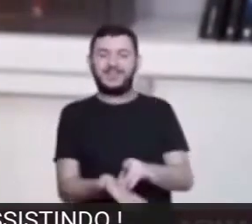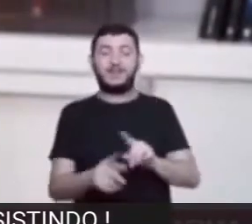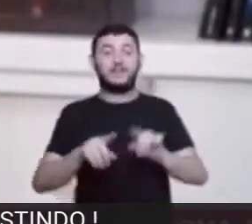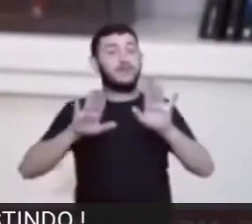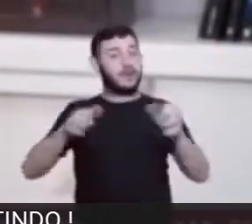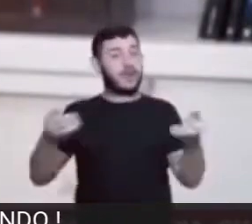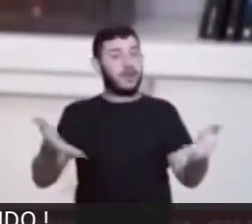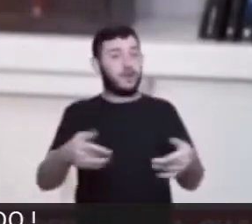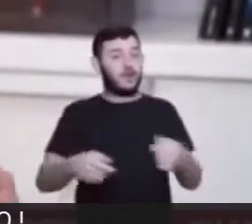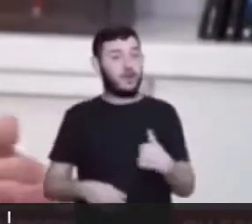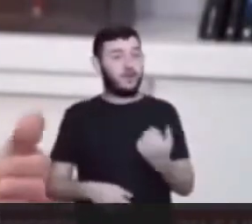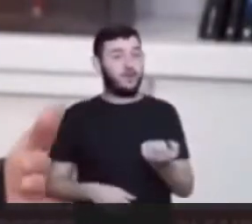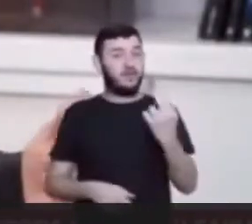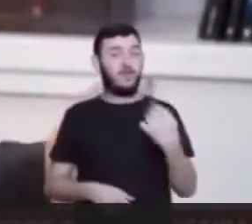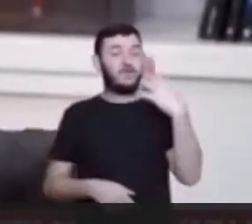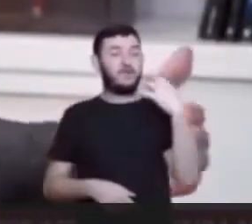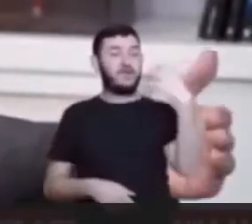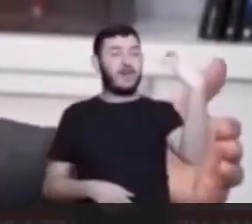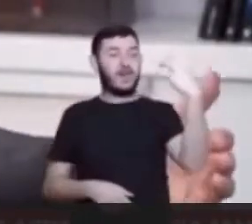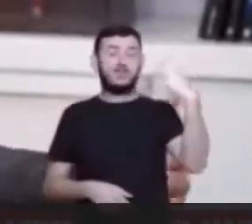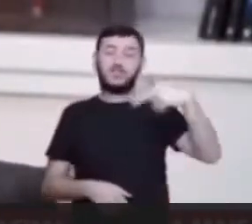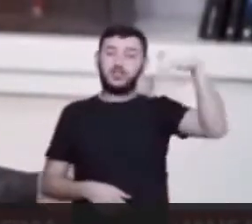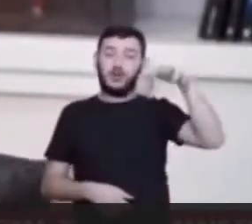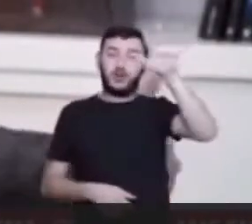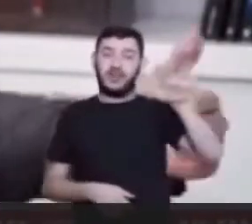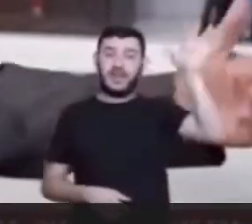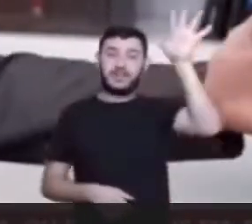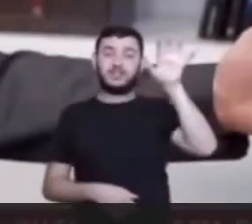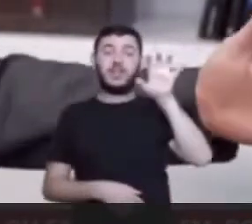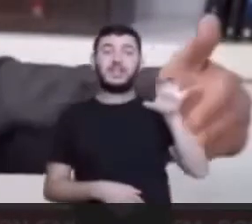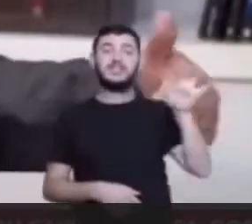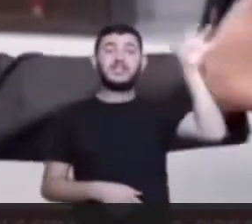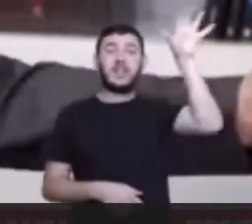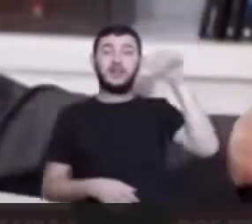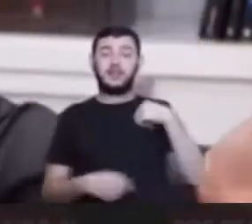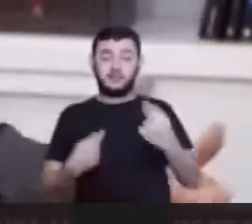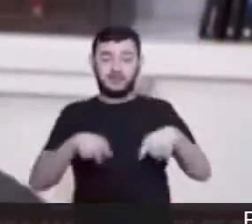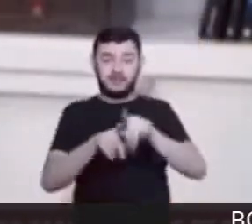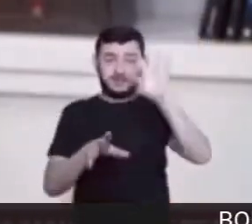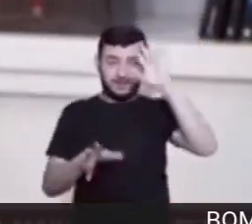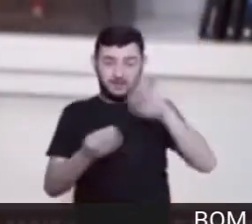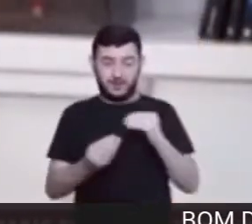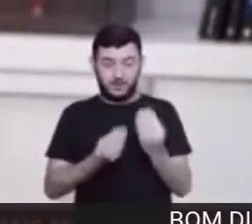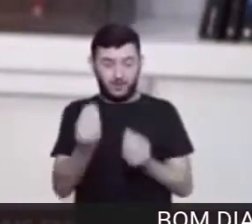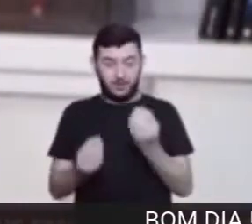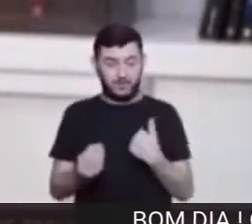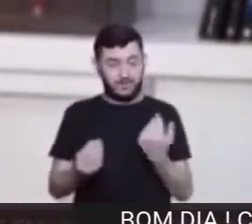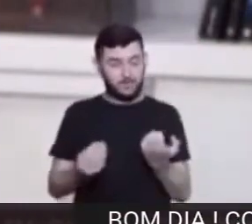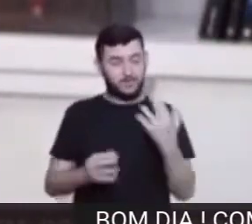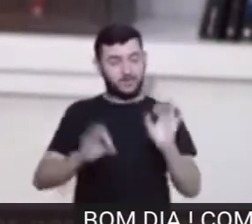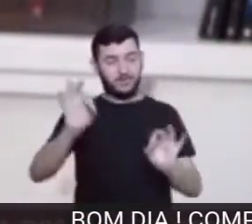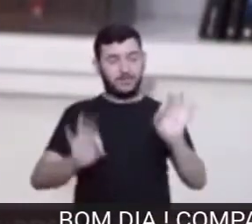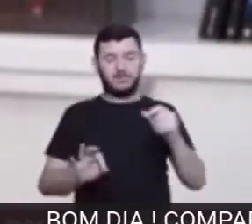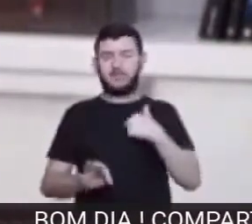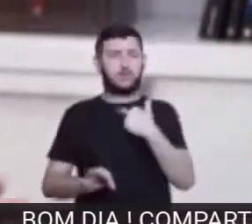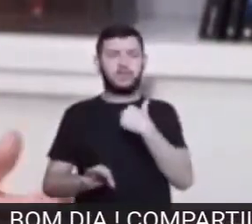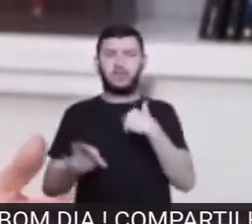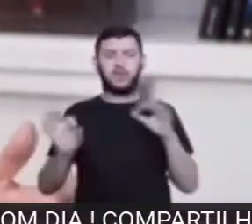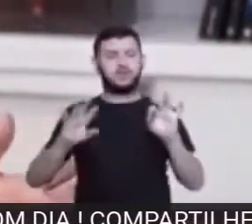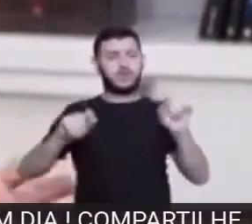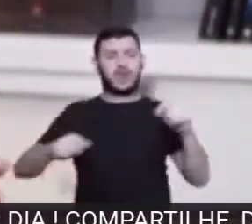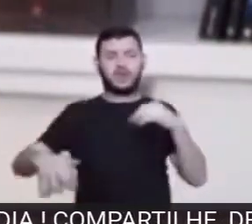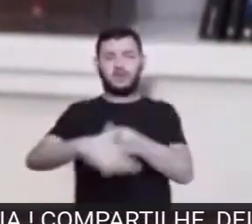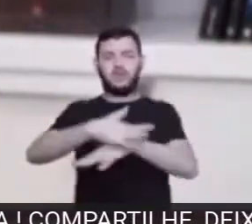Nordeste e eu tenho que saber como é que vão ser essas viagens, porque eu não posso fazer ato público, eu não posso fazer aglomeração.